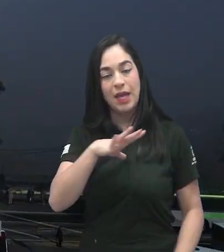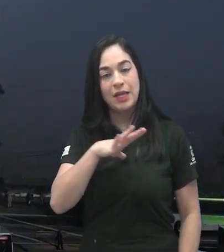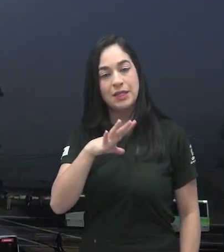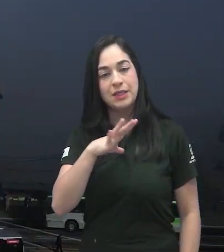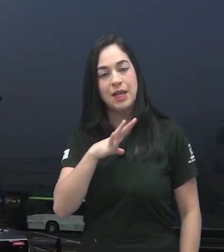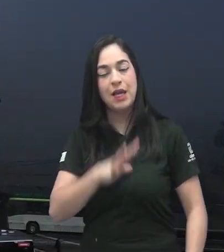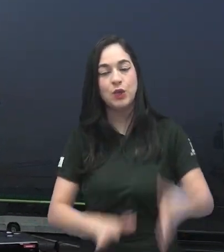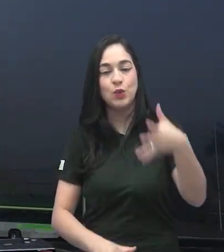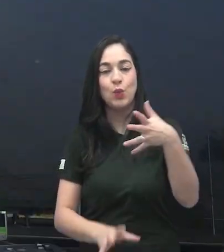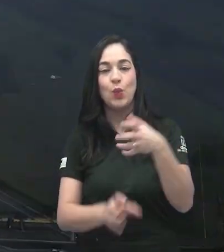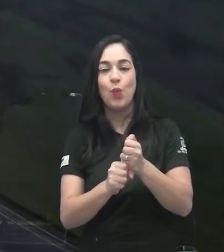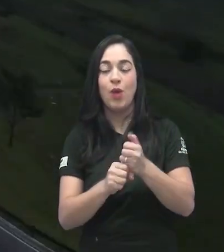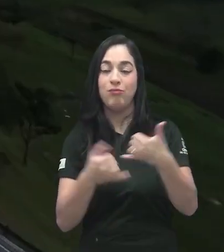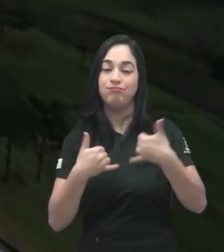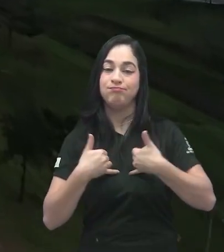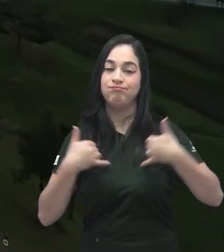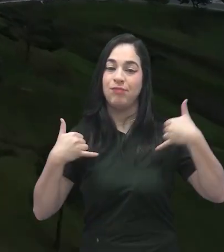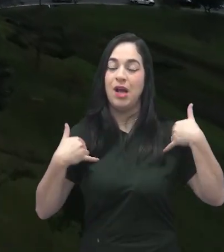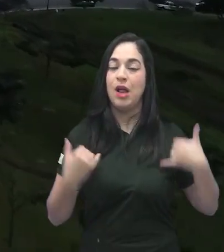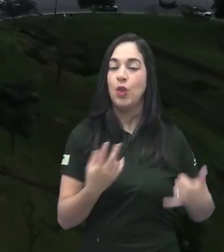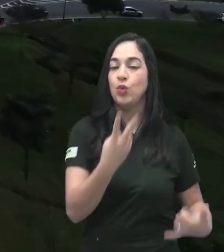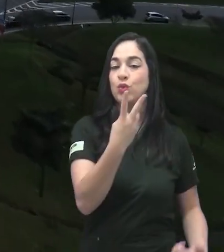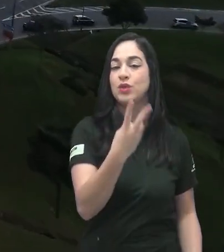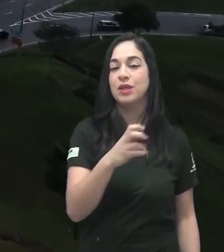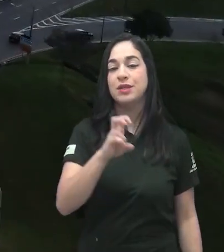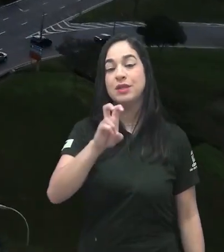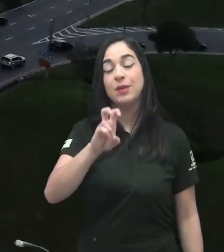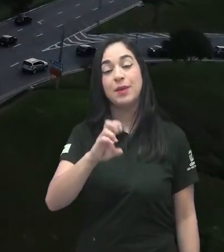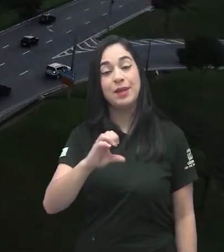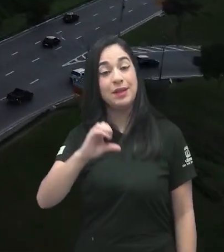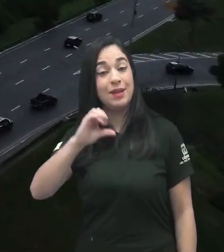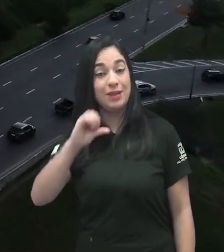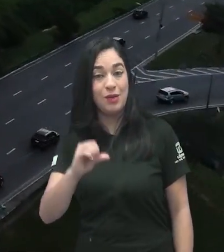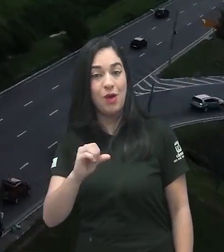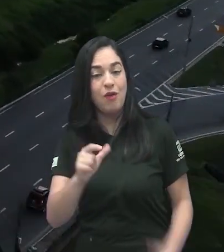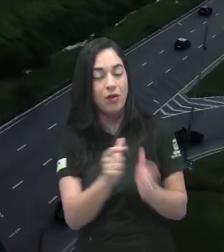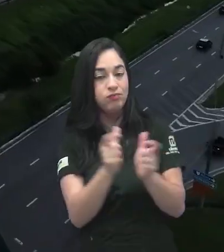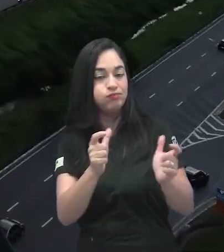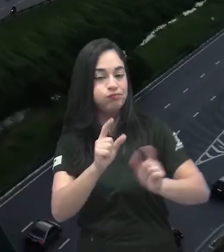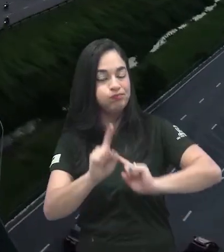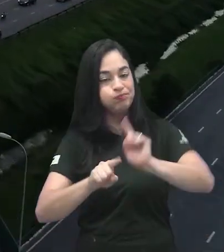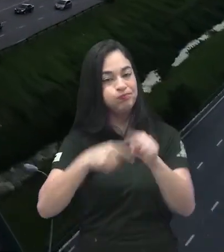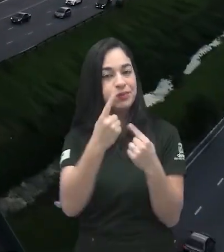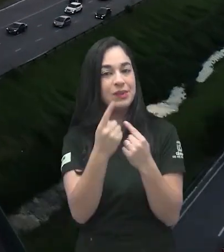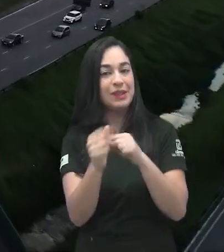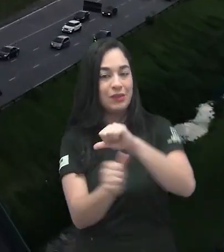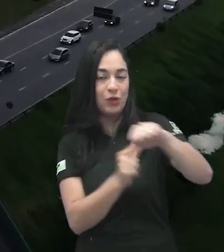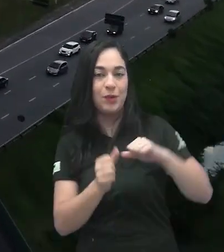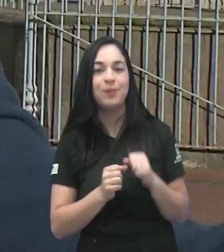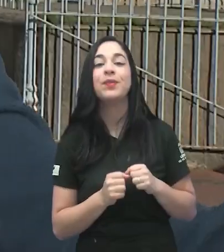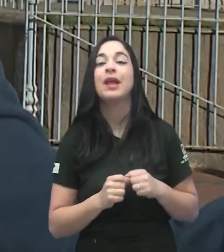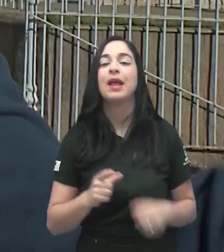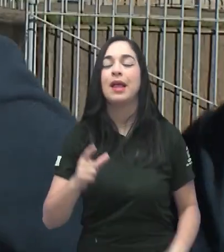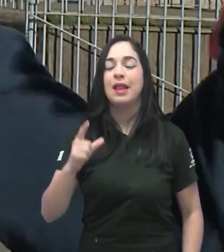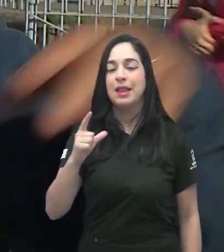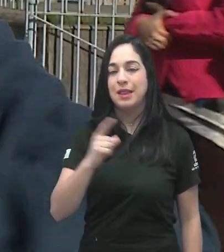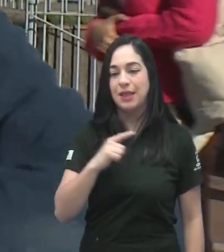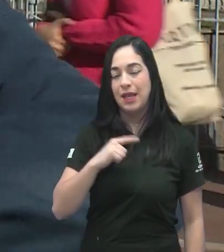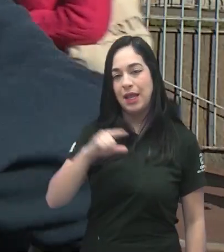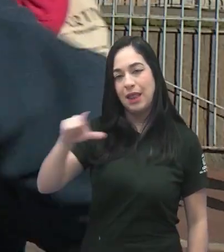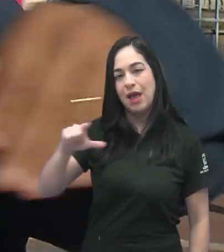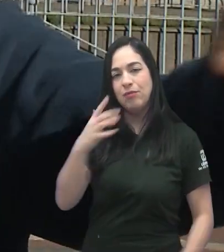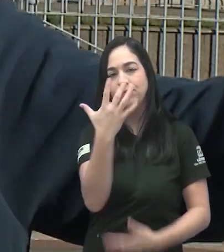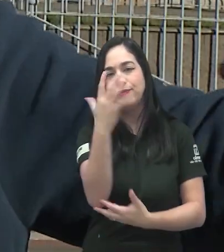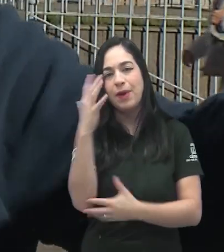uma cidade que em 259 anos cresceu e se transformou. O banhado está ali embaixo,